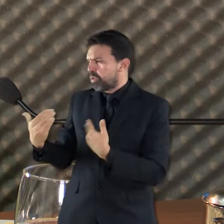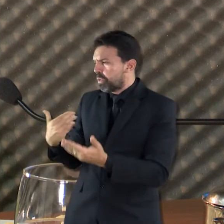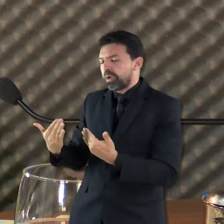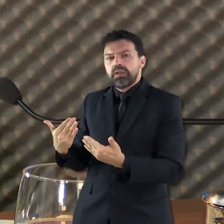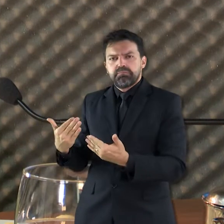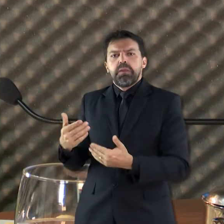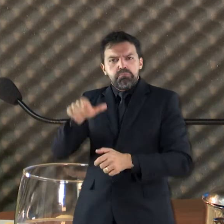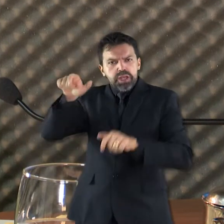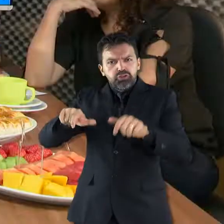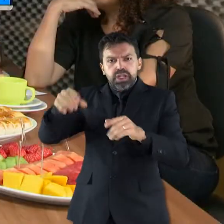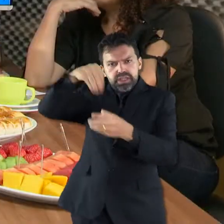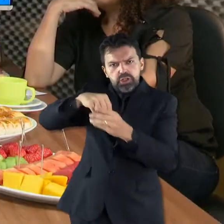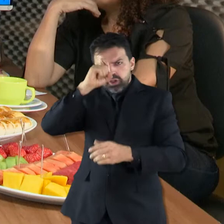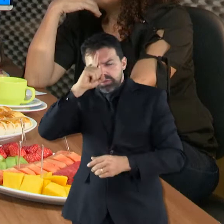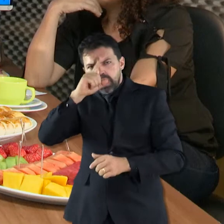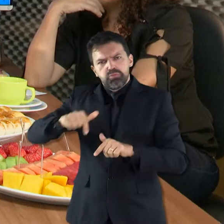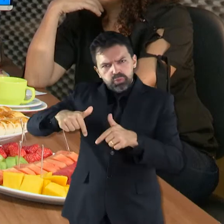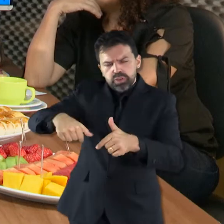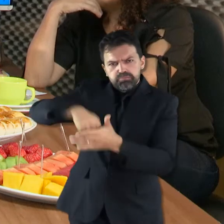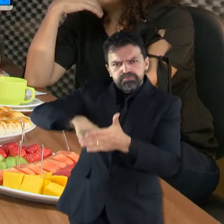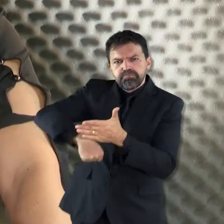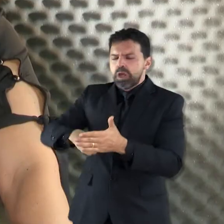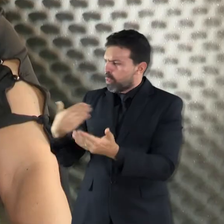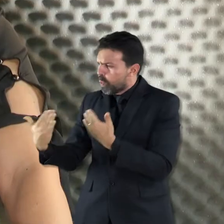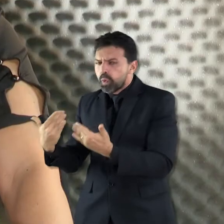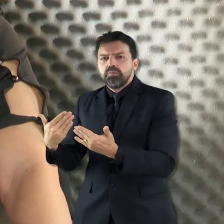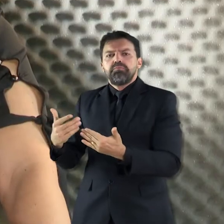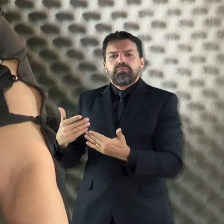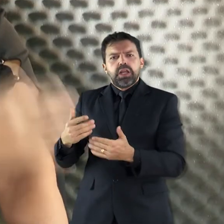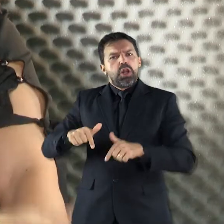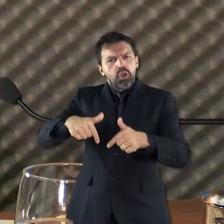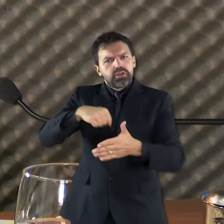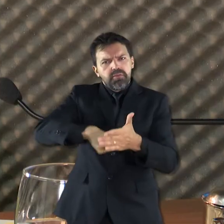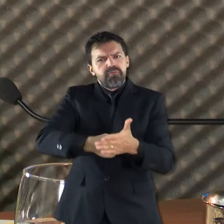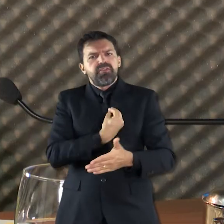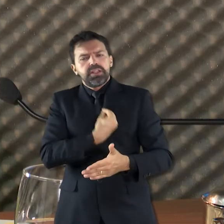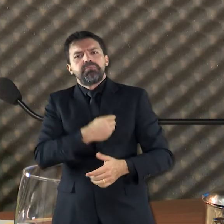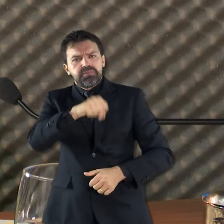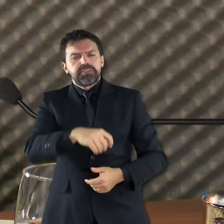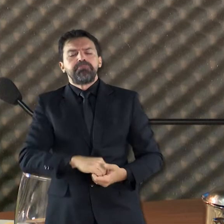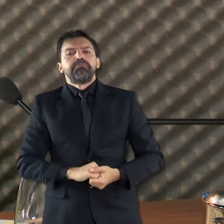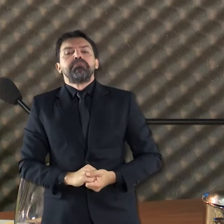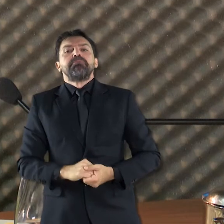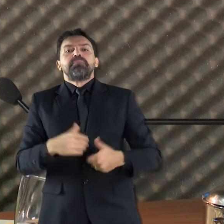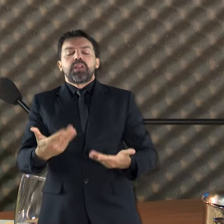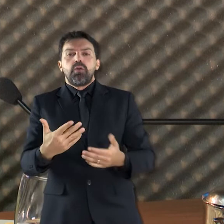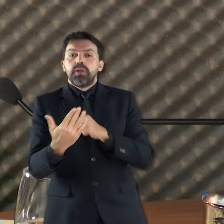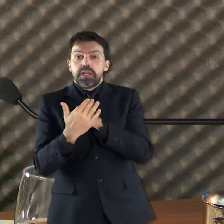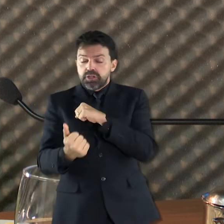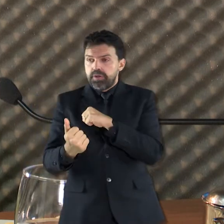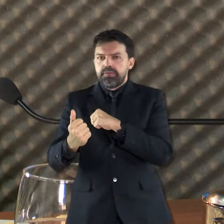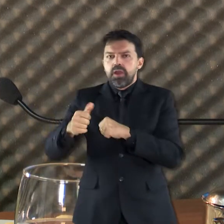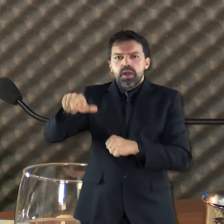guerreiro, sabe? É uma luta, né? Muito grande, né? Pela vida, né? Me lembro uma vez, eu tava esperando ser chamado, tava com a Alessandra, minha esposa,